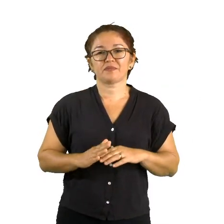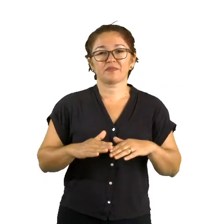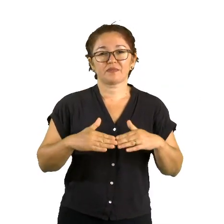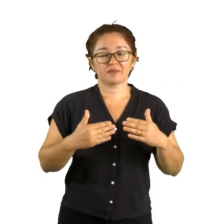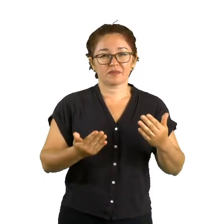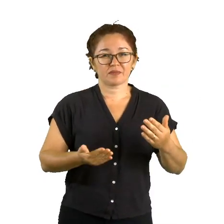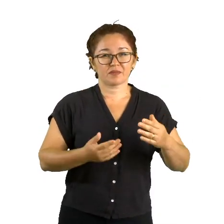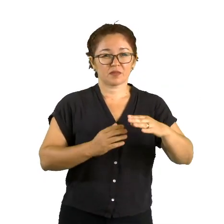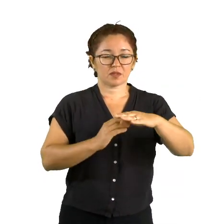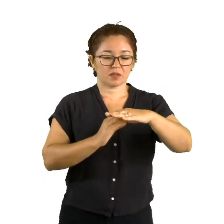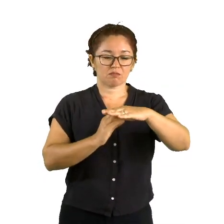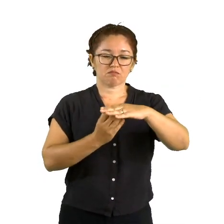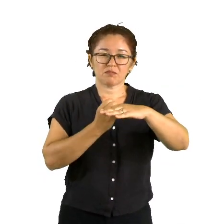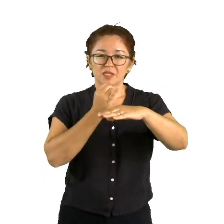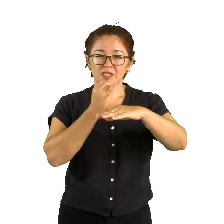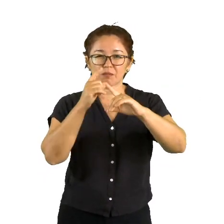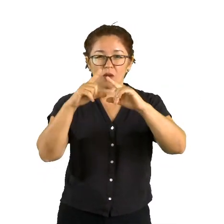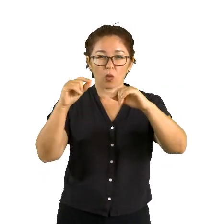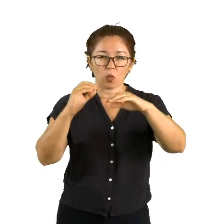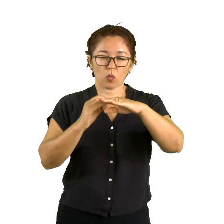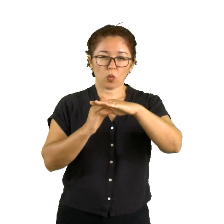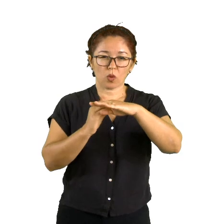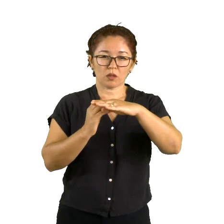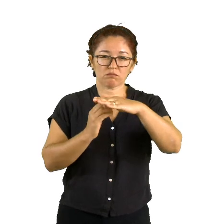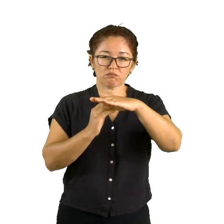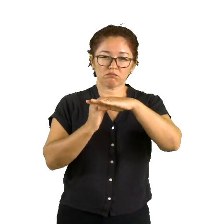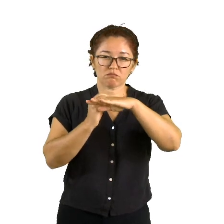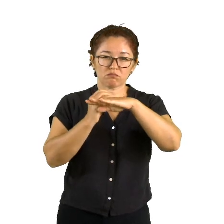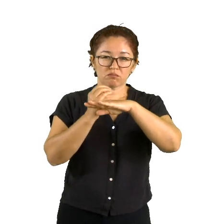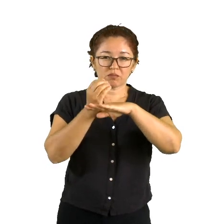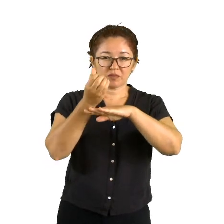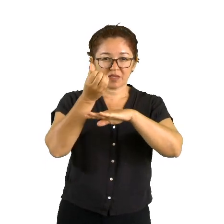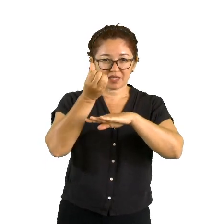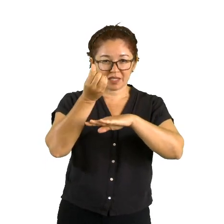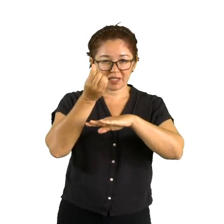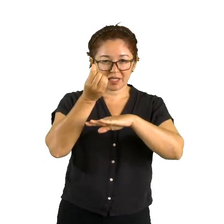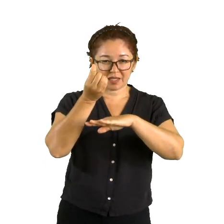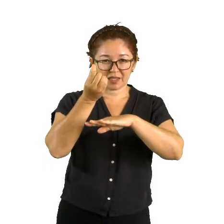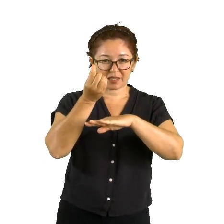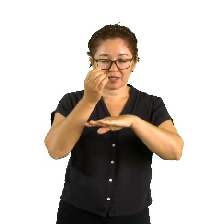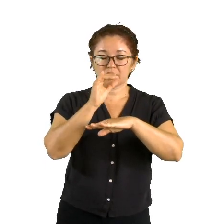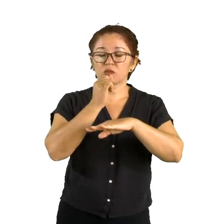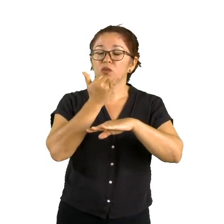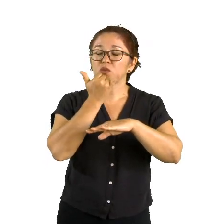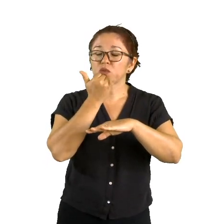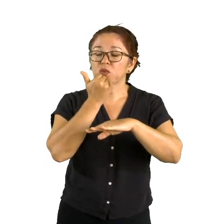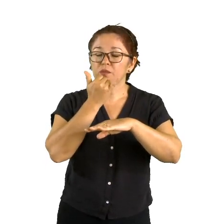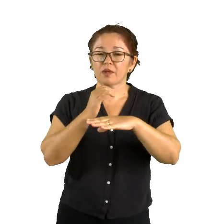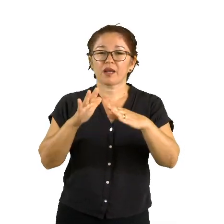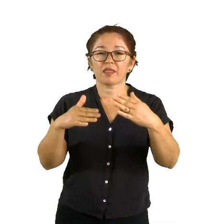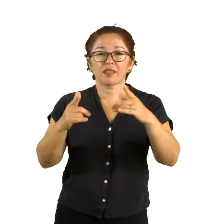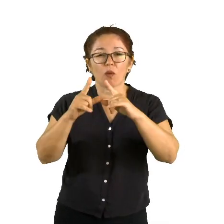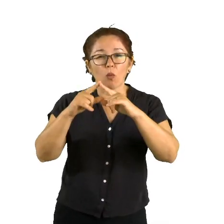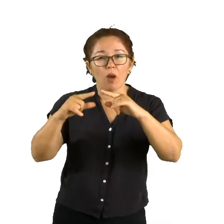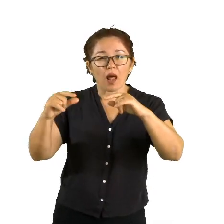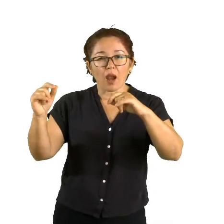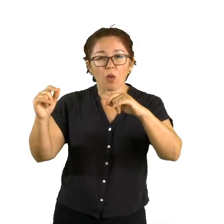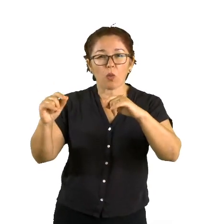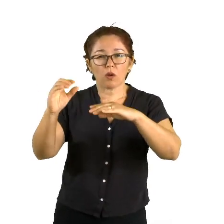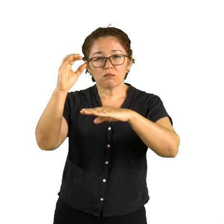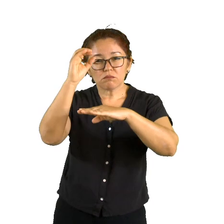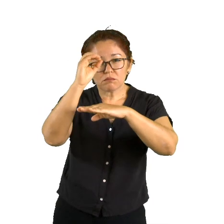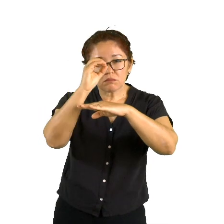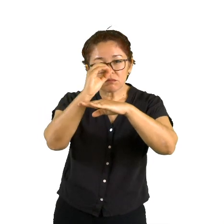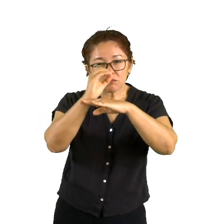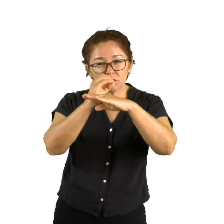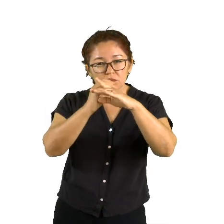da tarde e se põe às 6 da manhã. Então, é a fase que nós vemos mais durante a noite, ao